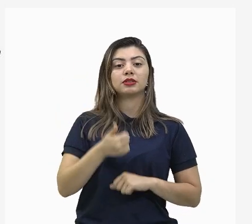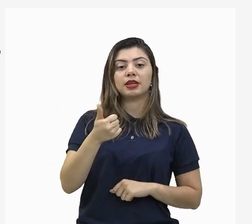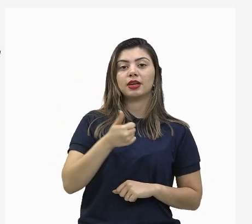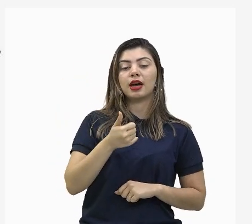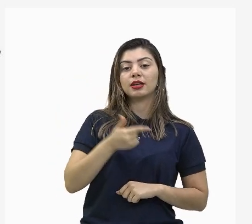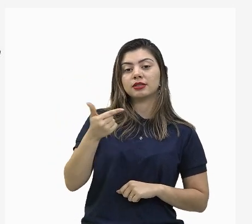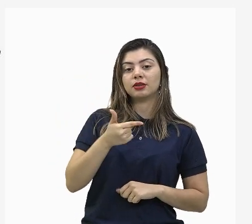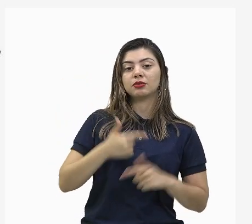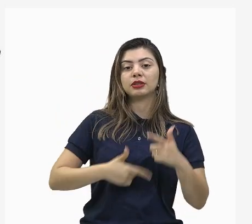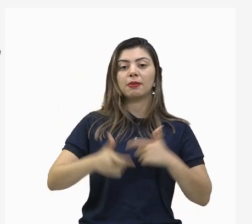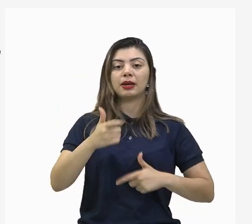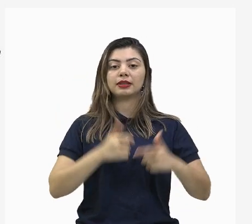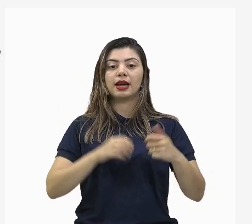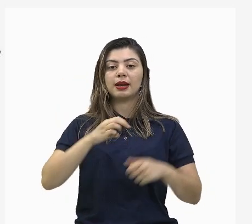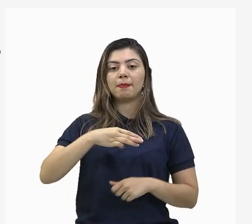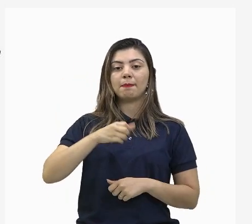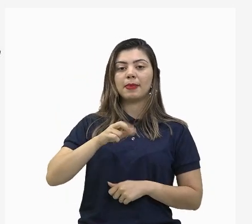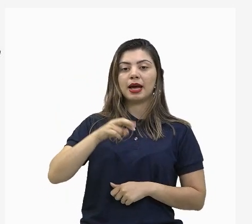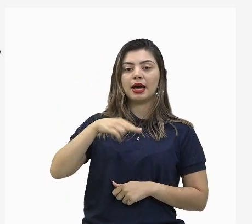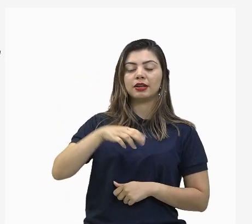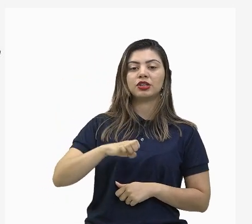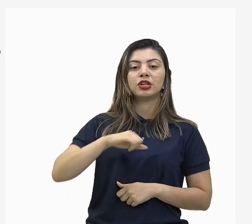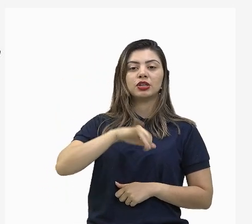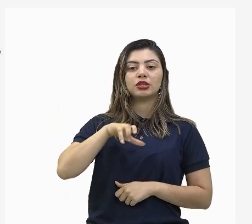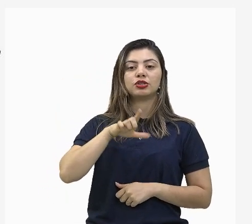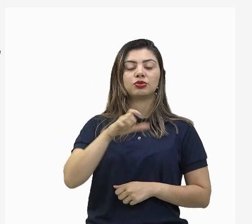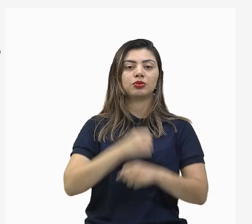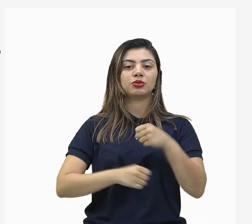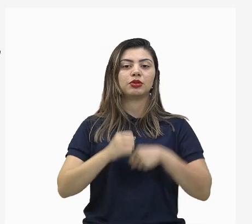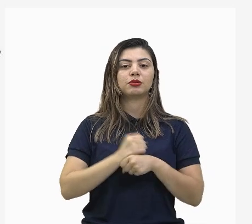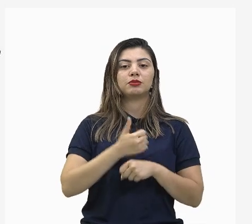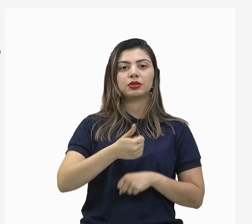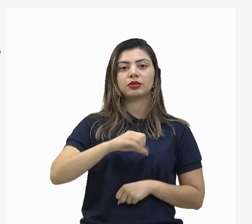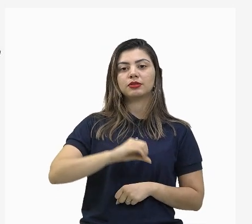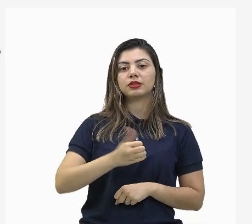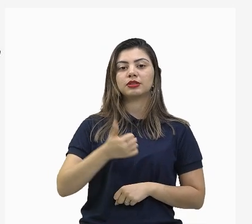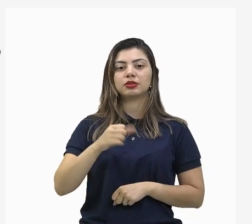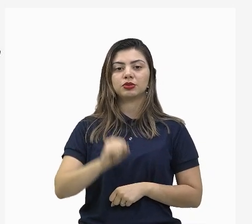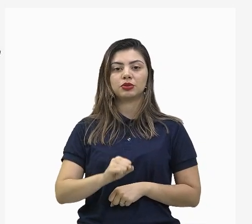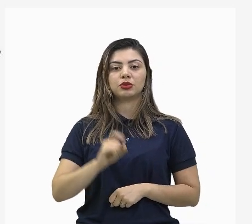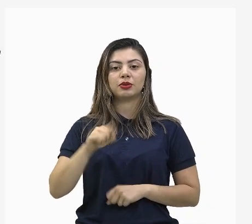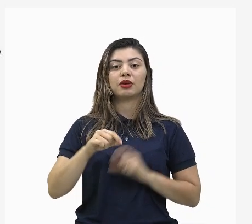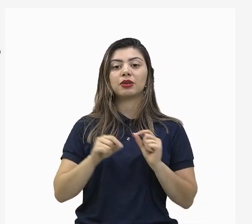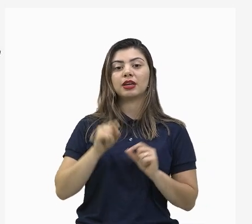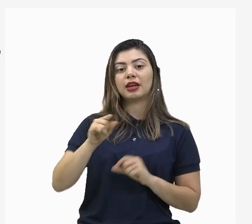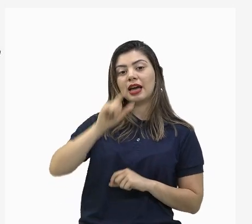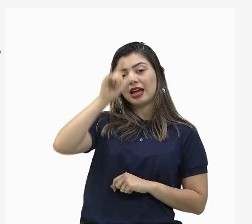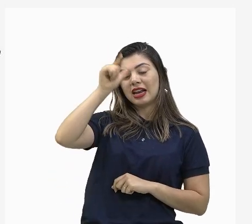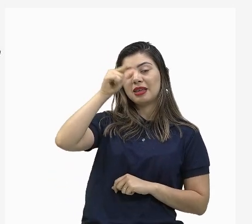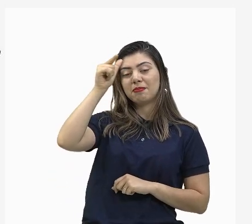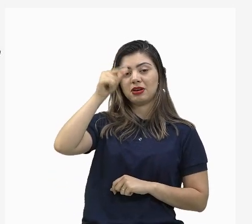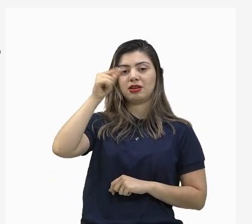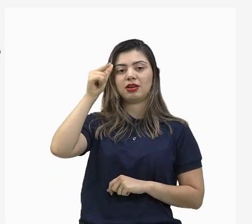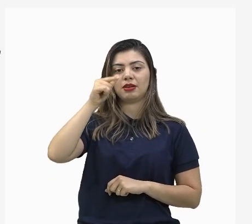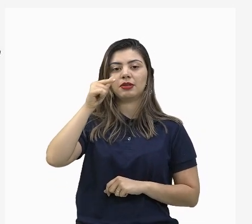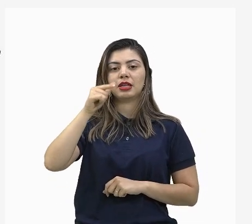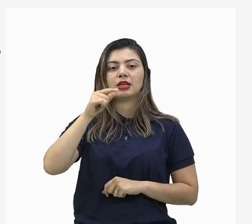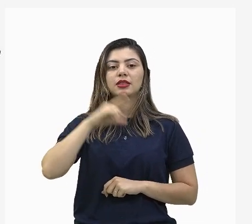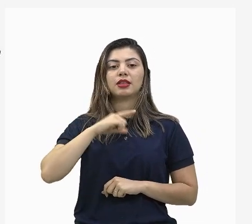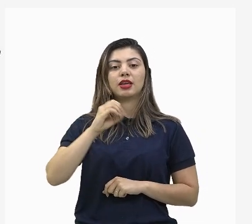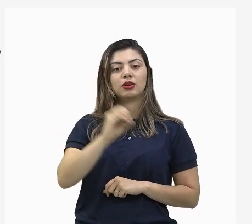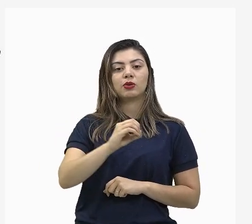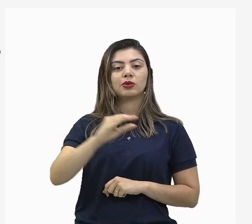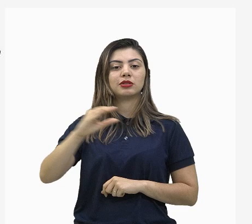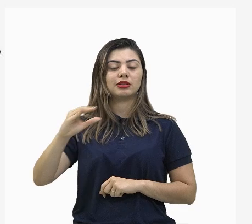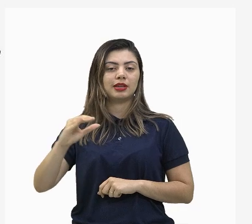de julho de 1918, foi a última grande ofensiva alemã, na frente